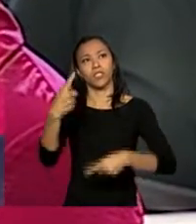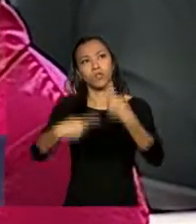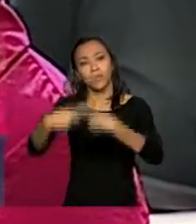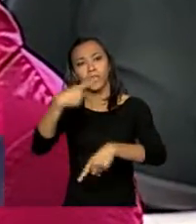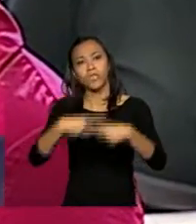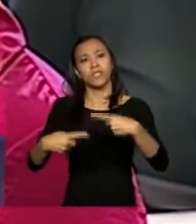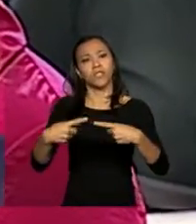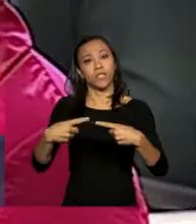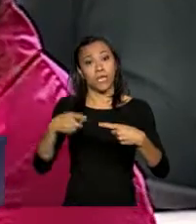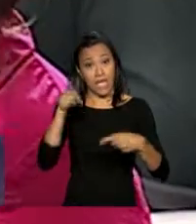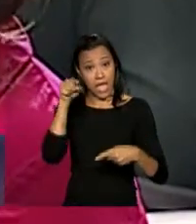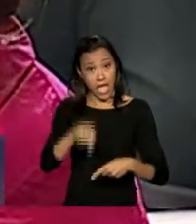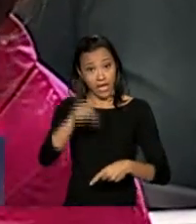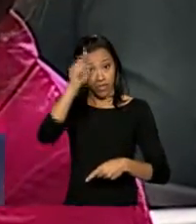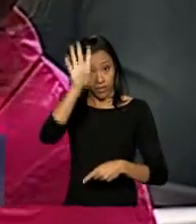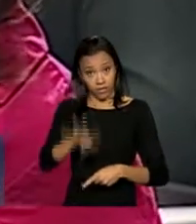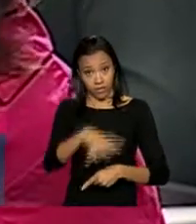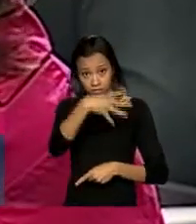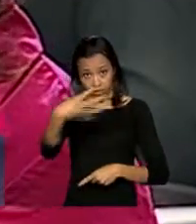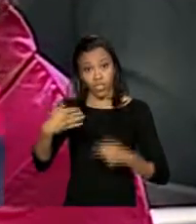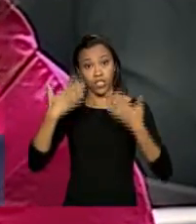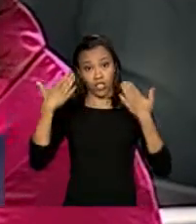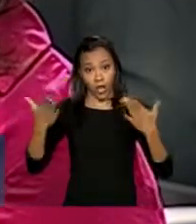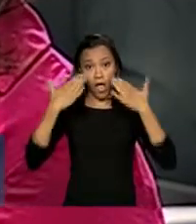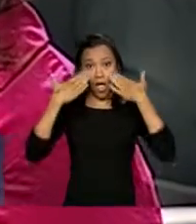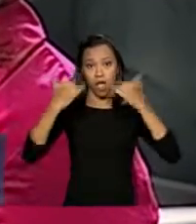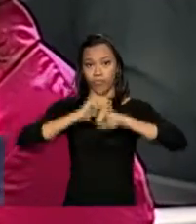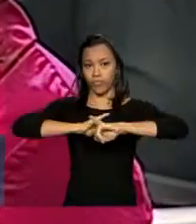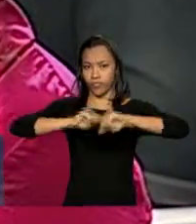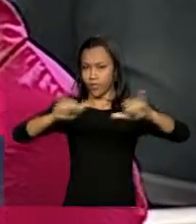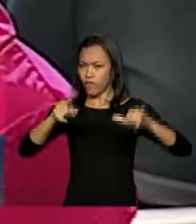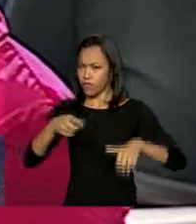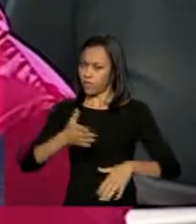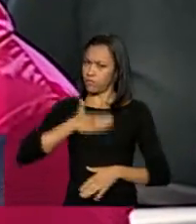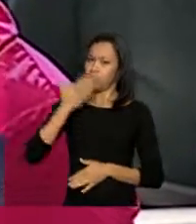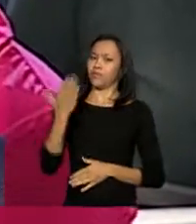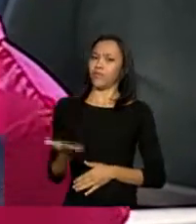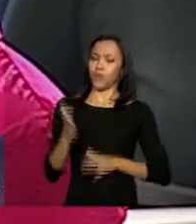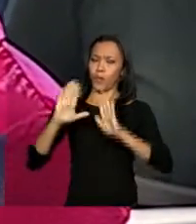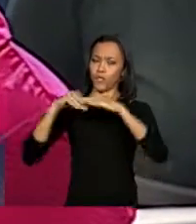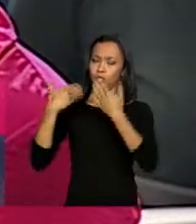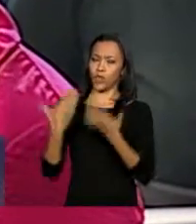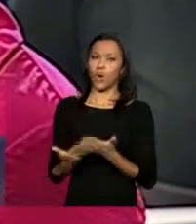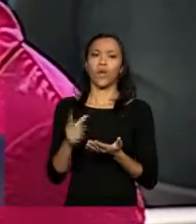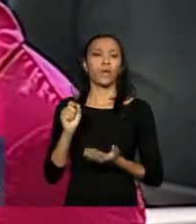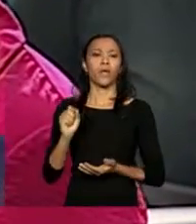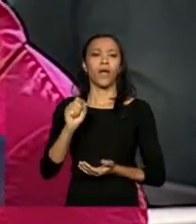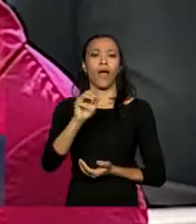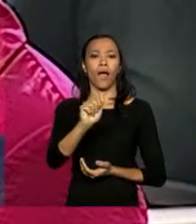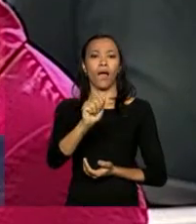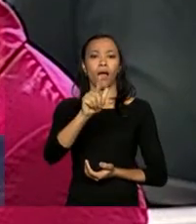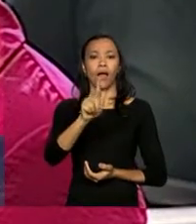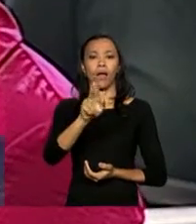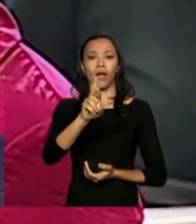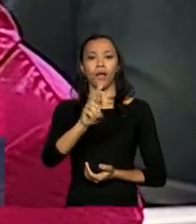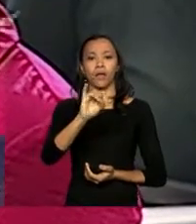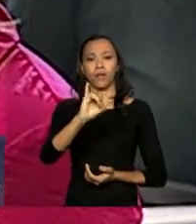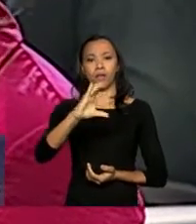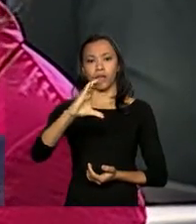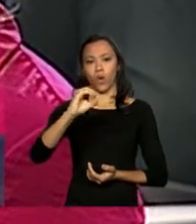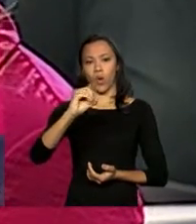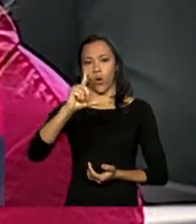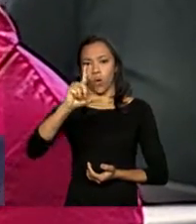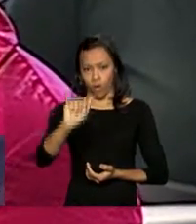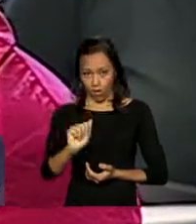partir desse diagnóstico, o senhor até mencionou aí que se surpreendeu com as escolas agrícolas, né? Já